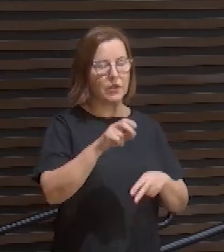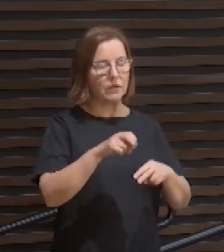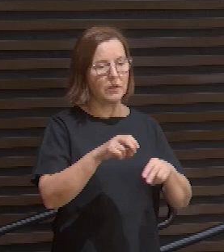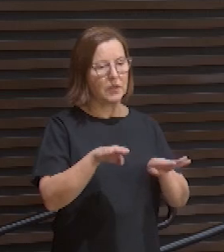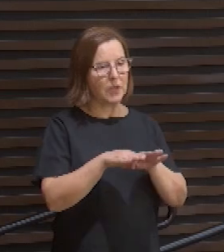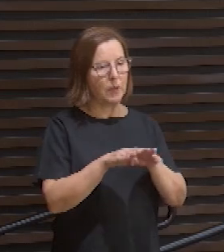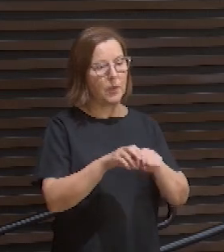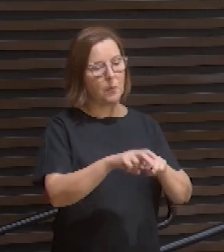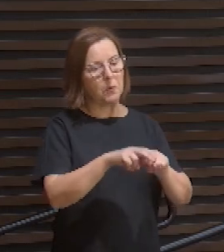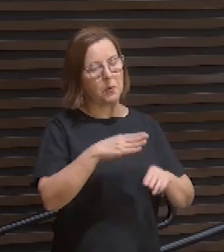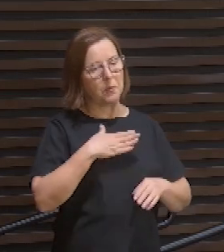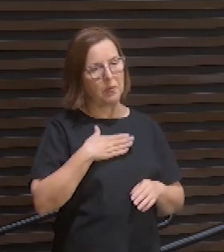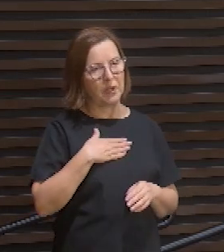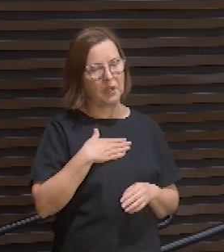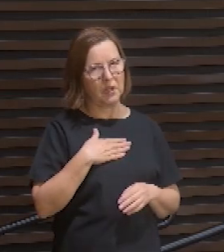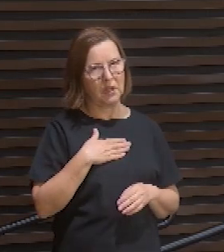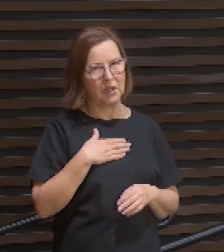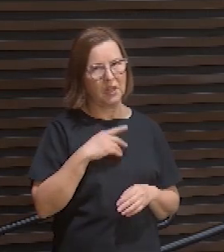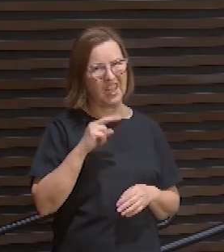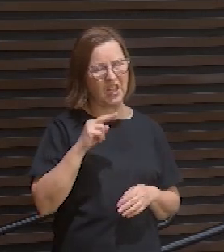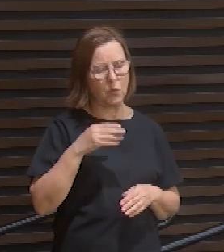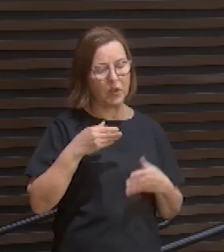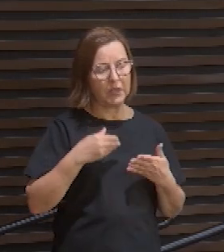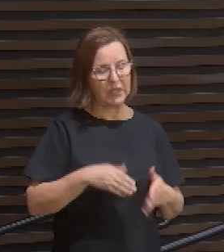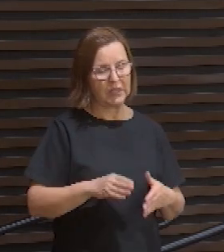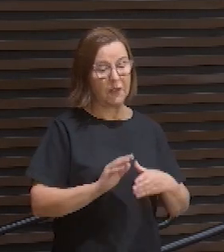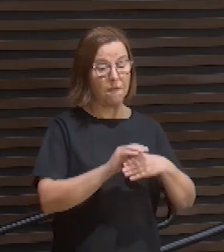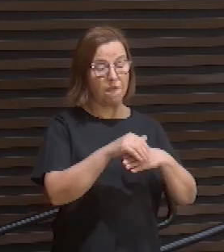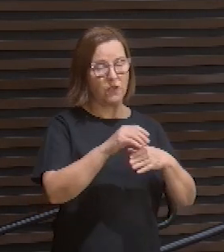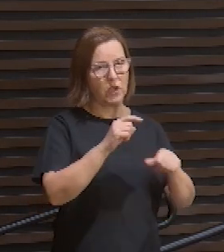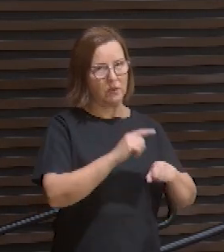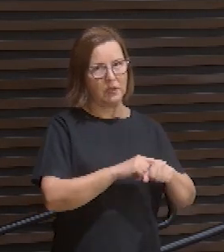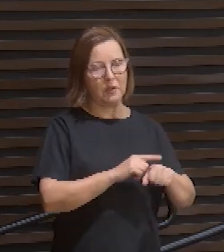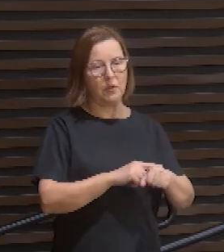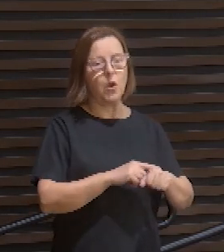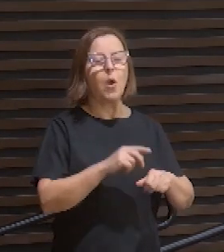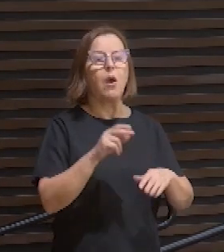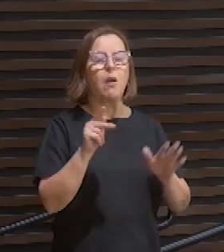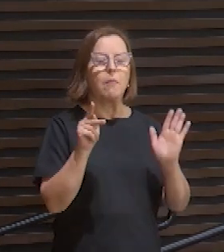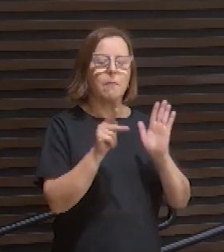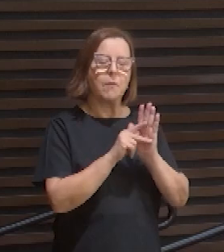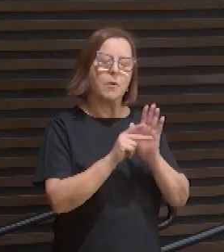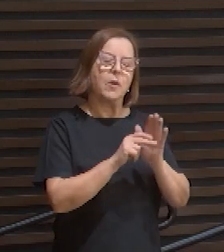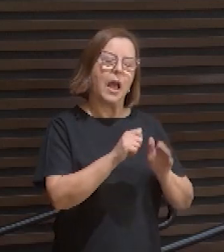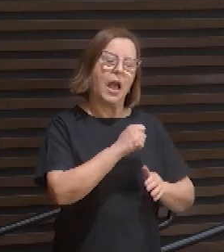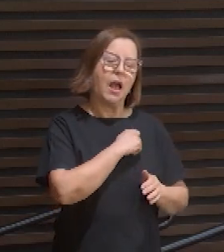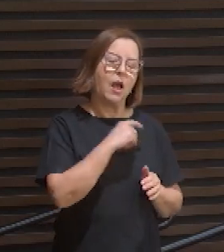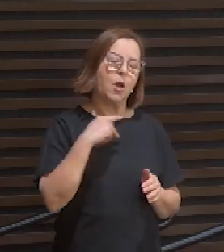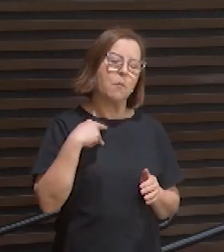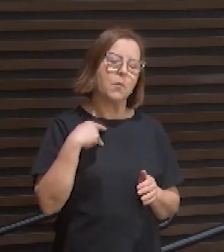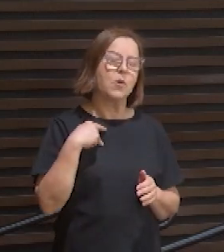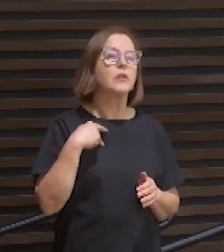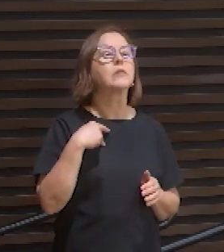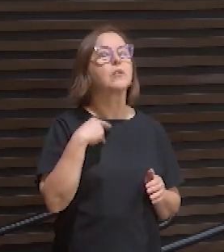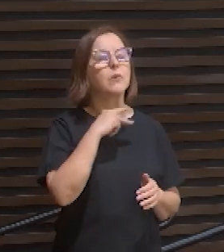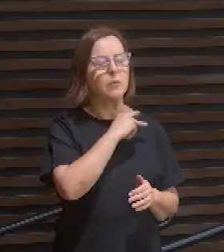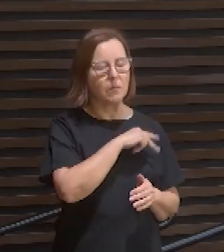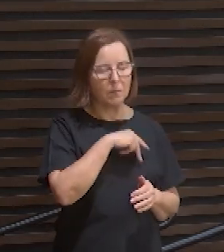por um nascido fora de tempo, Paulo fala. Então o próprio apóstolo Paulo foi testemunha ocular da ressurreição de